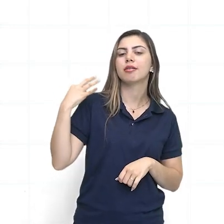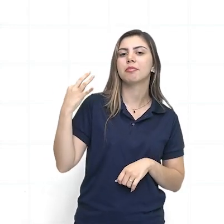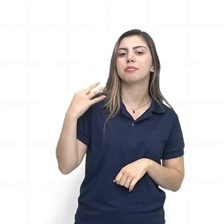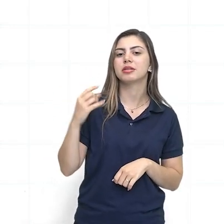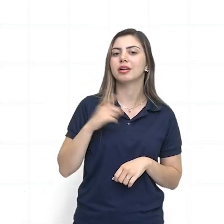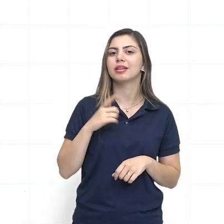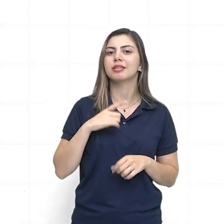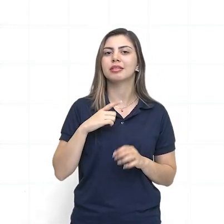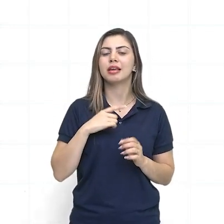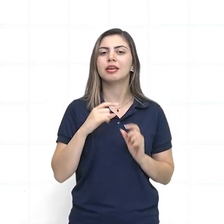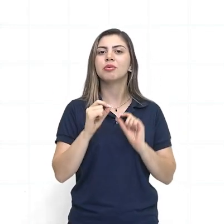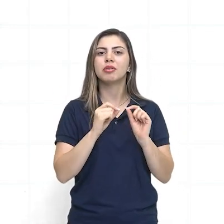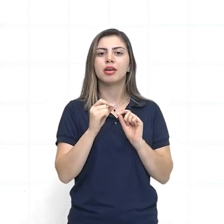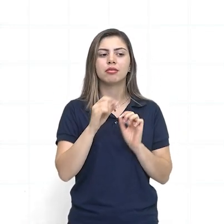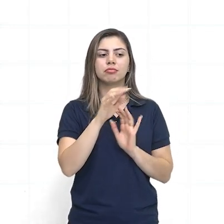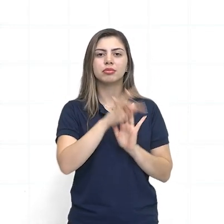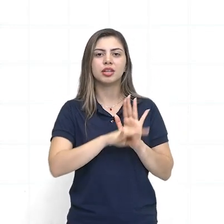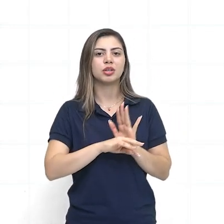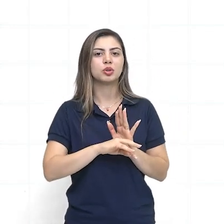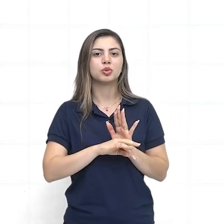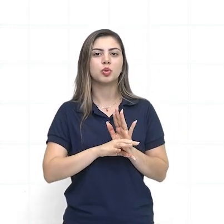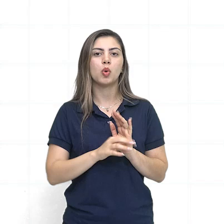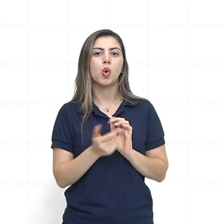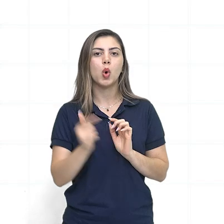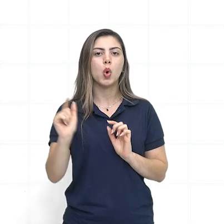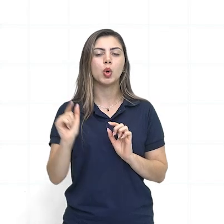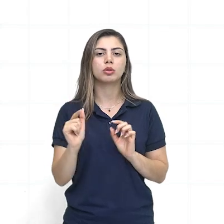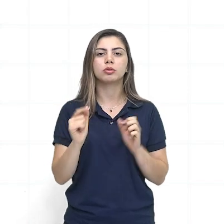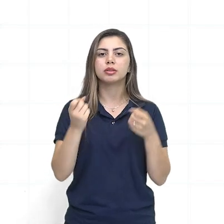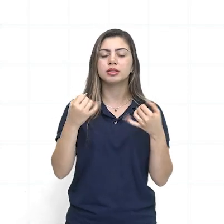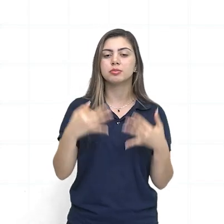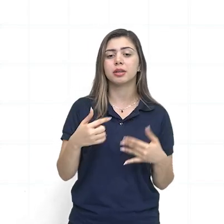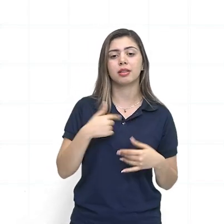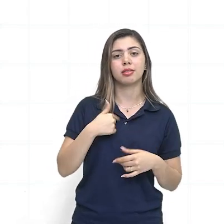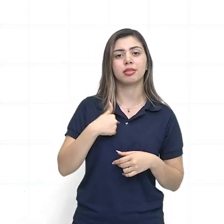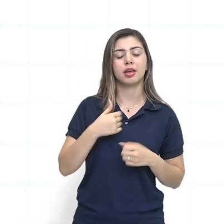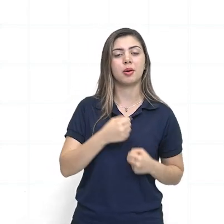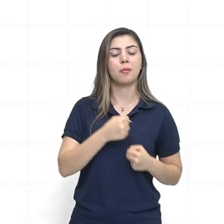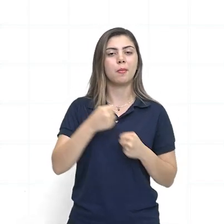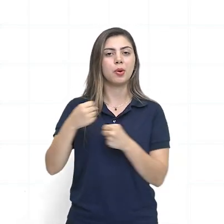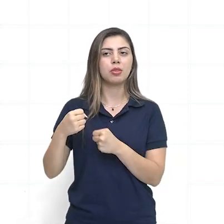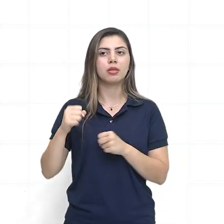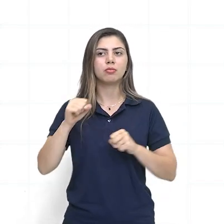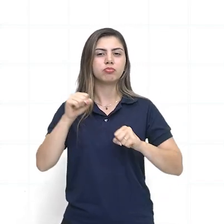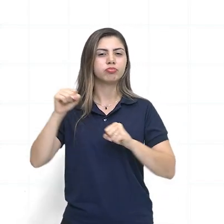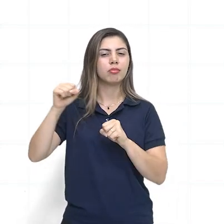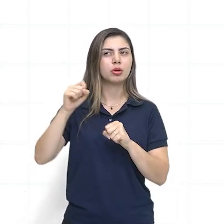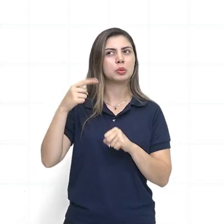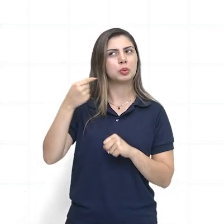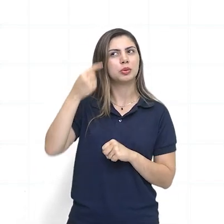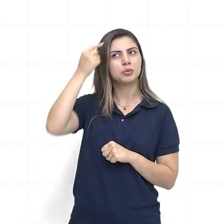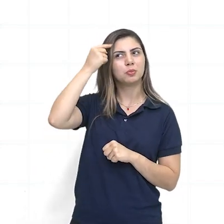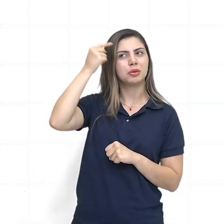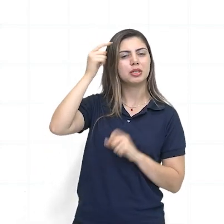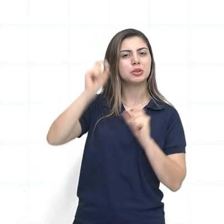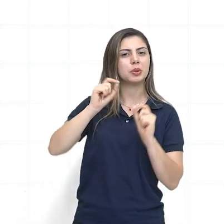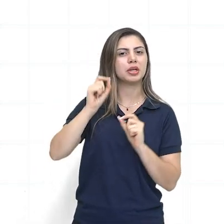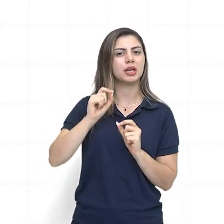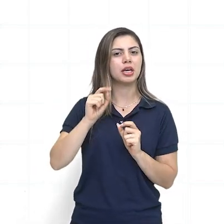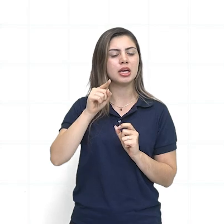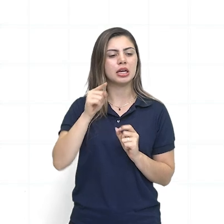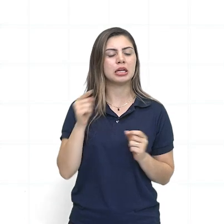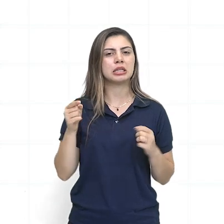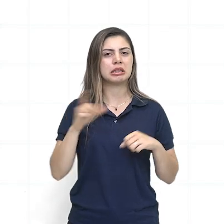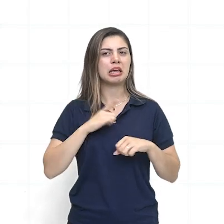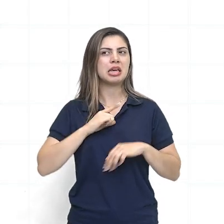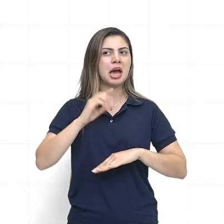outra coisa, né? É justamente, ele diz que tem um superpoder. O que a gente espera? Um superpoder significa